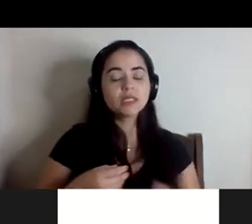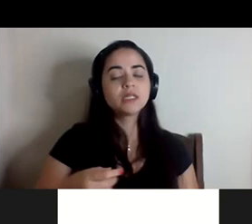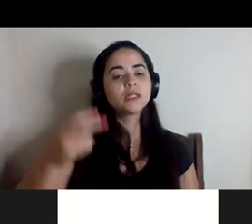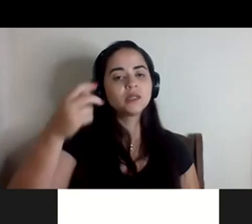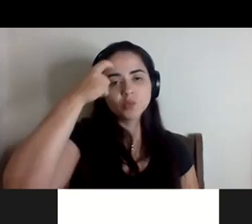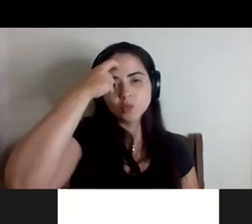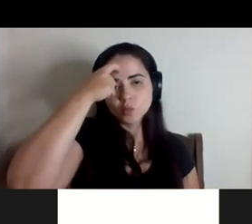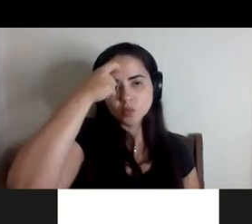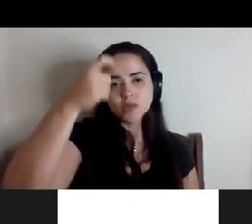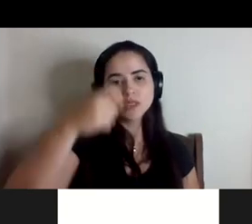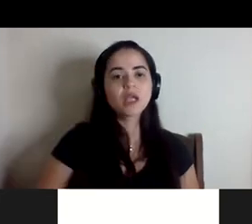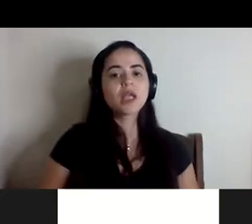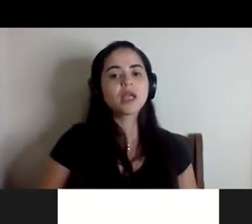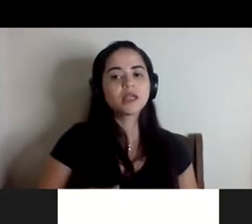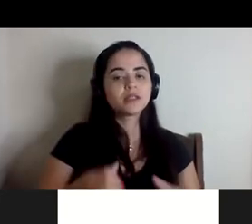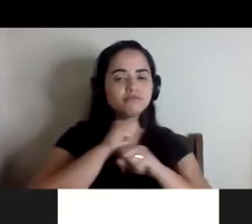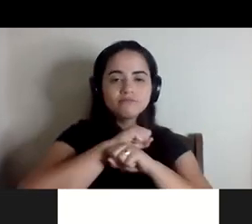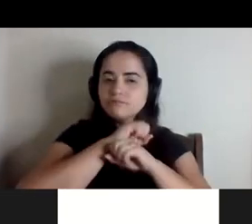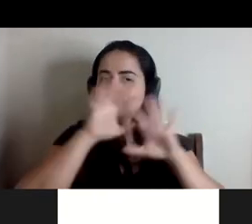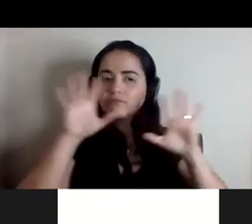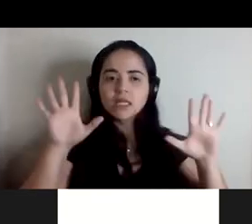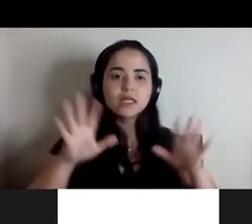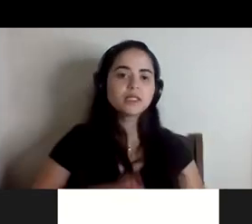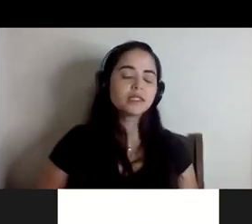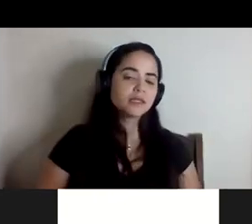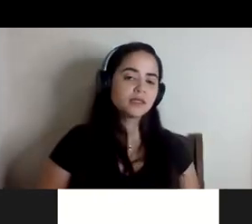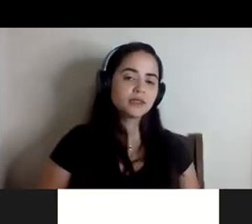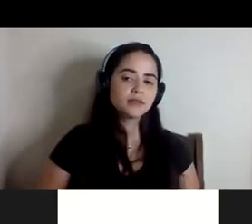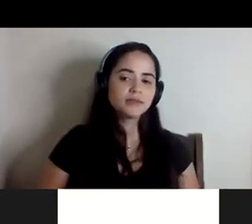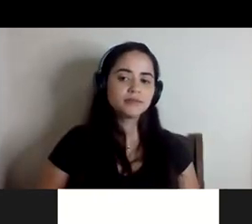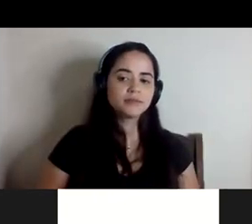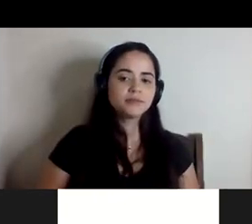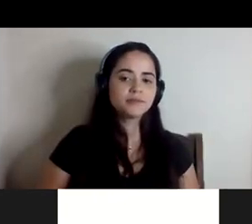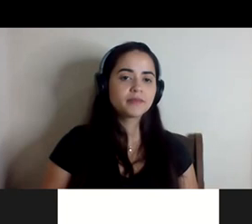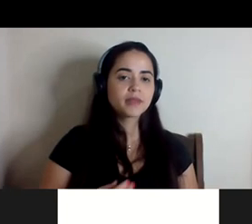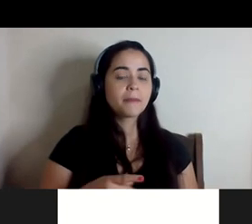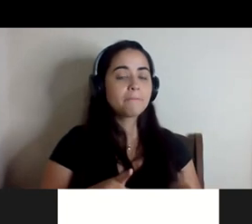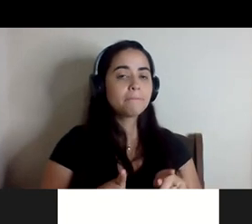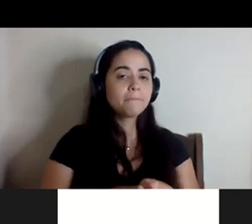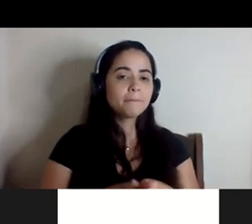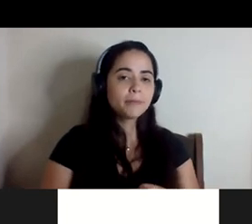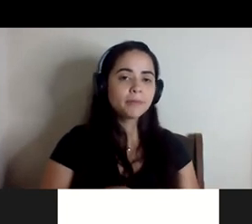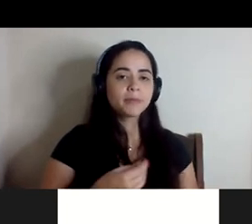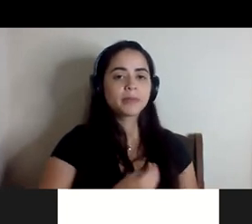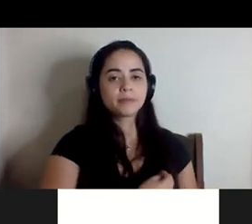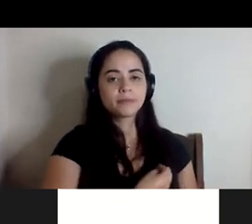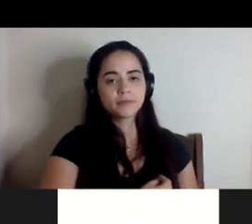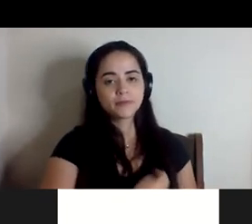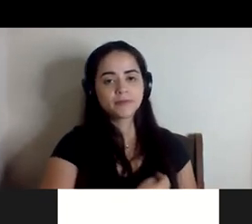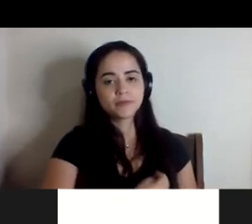conscientes, esclarecidos, né, para a vida em sociedade, para a